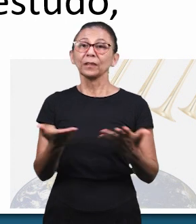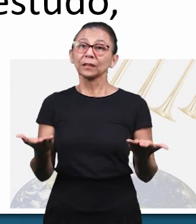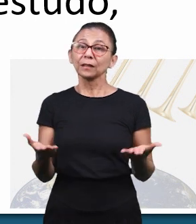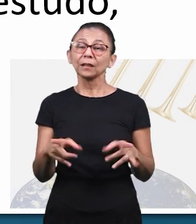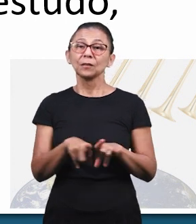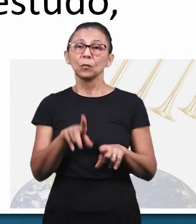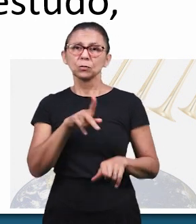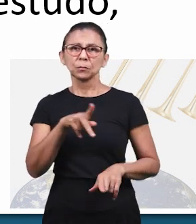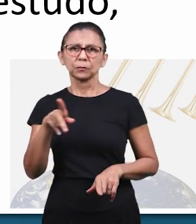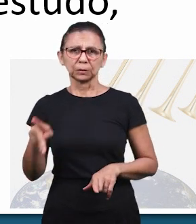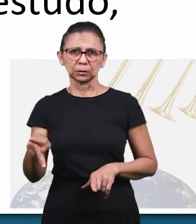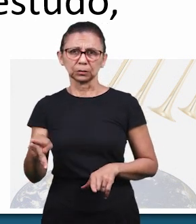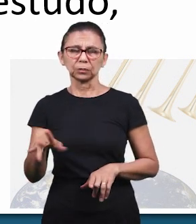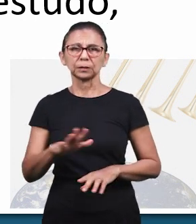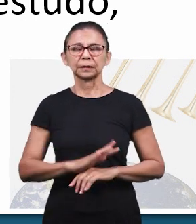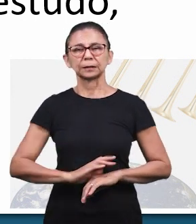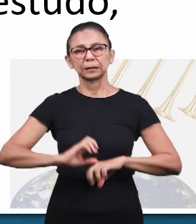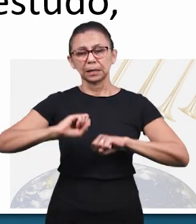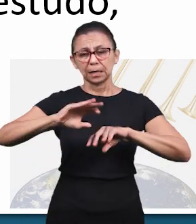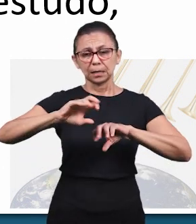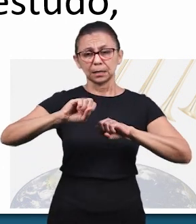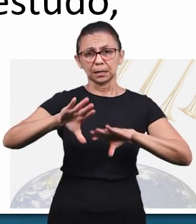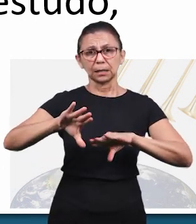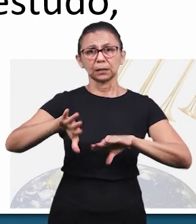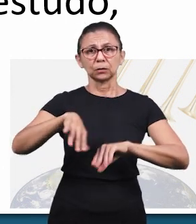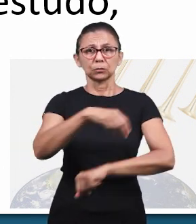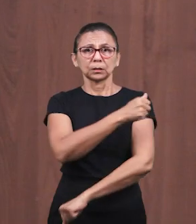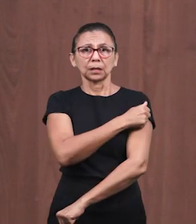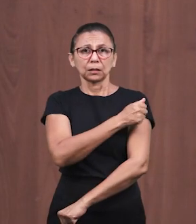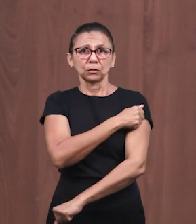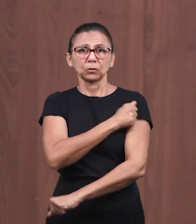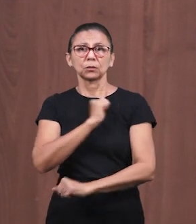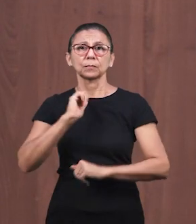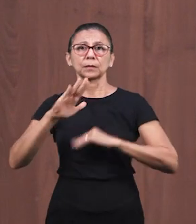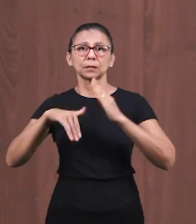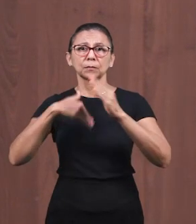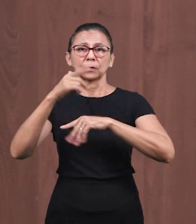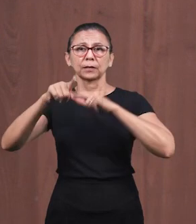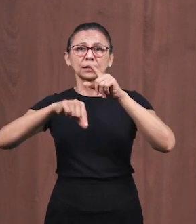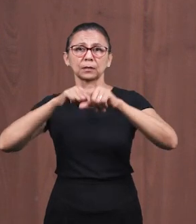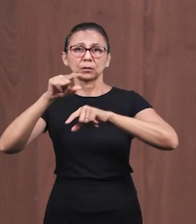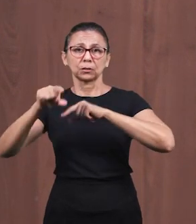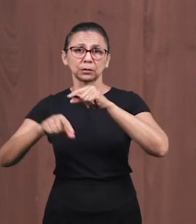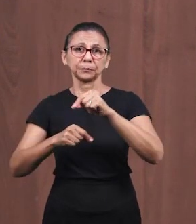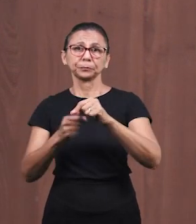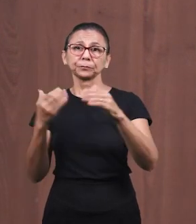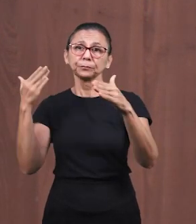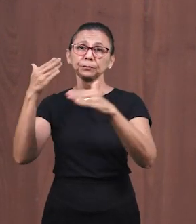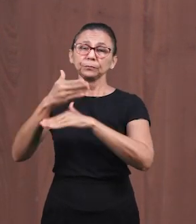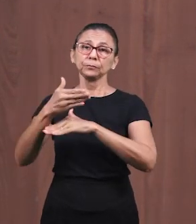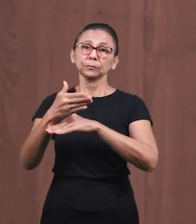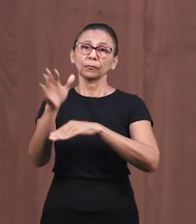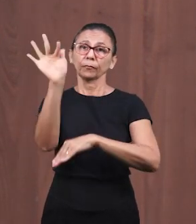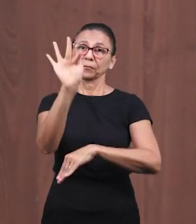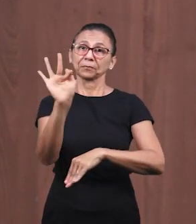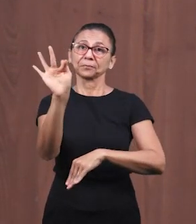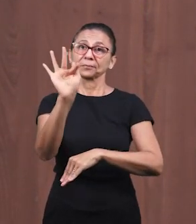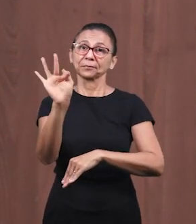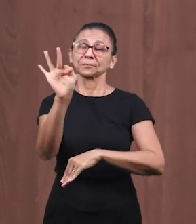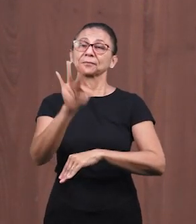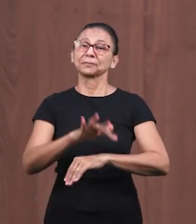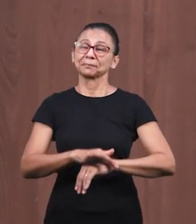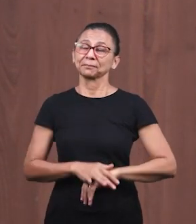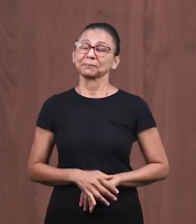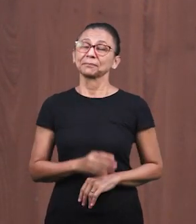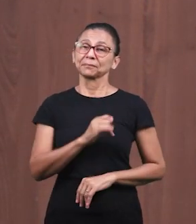os professores que preparam os alunos para estes processos seletivos de ingresso no curso superior são unânimes